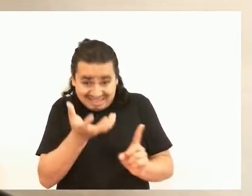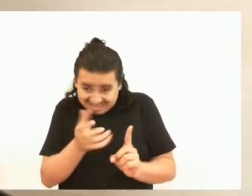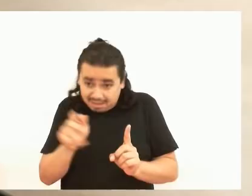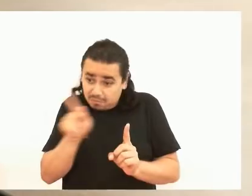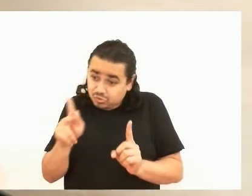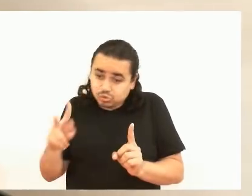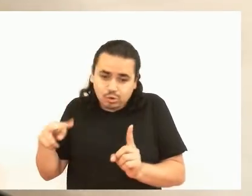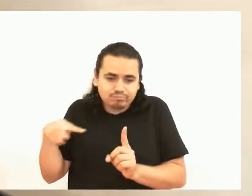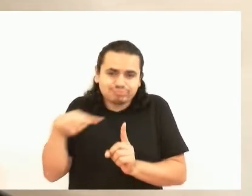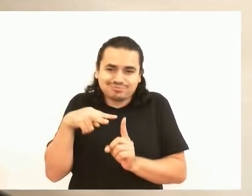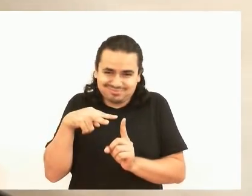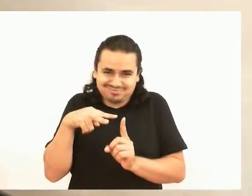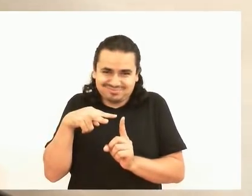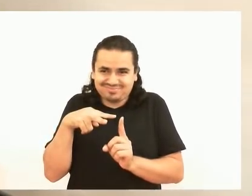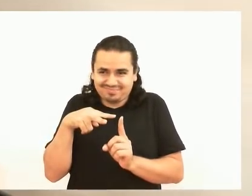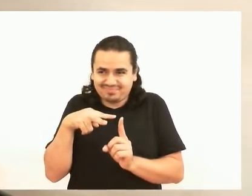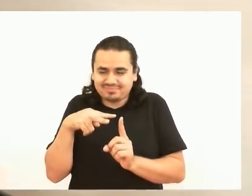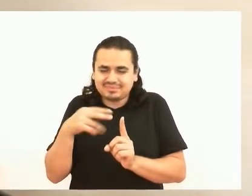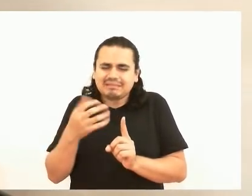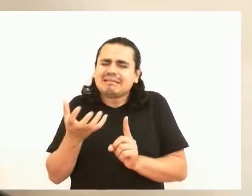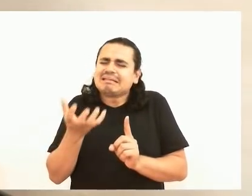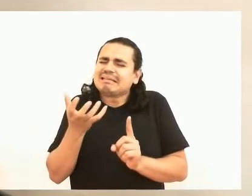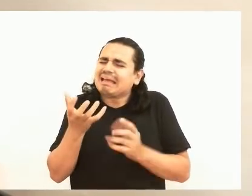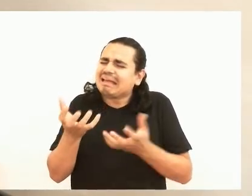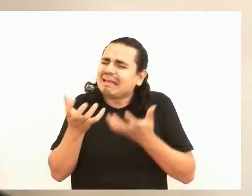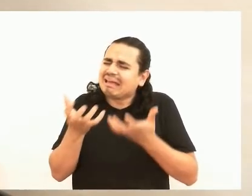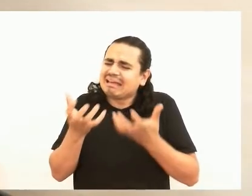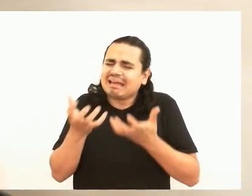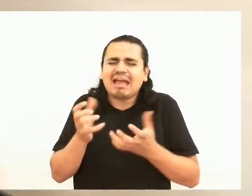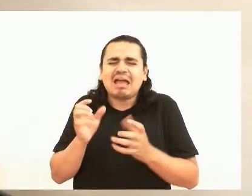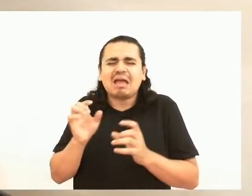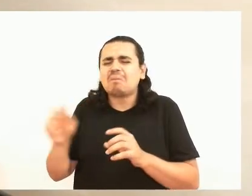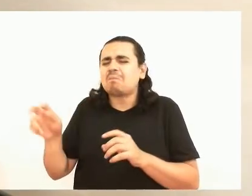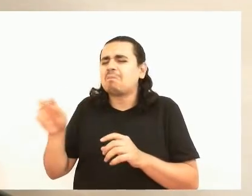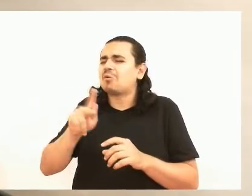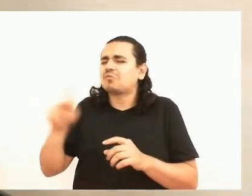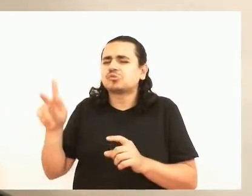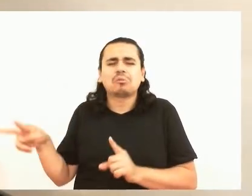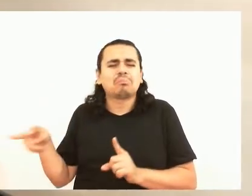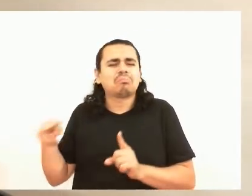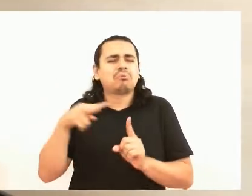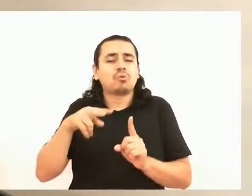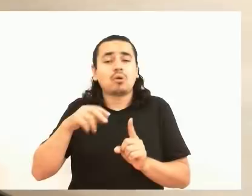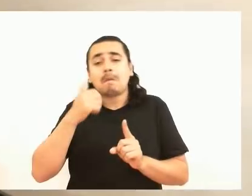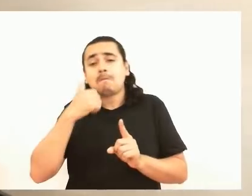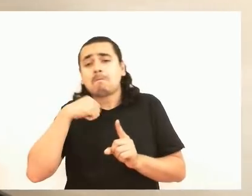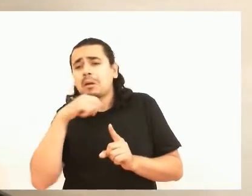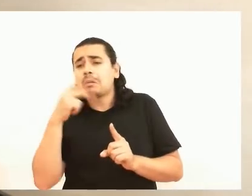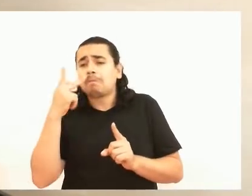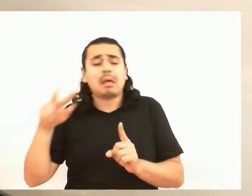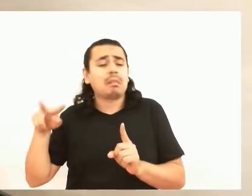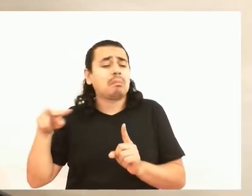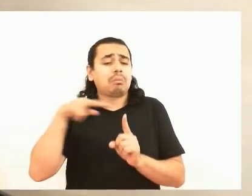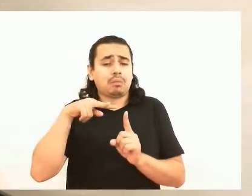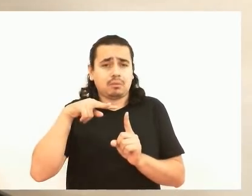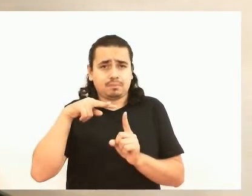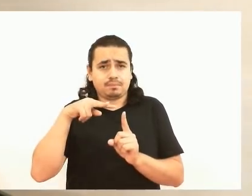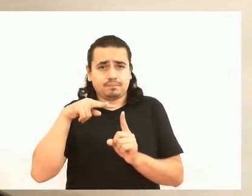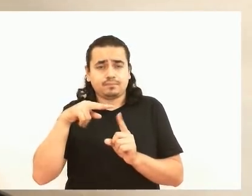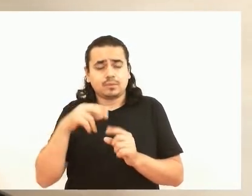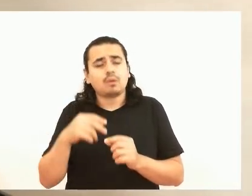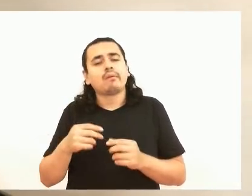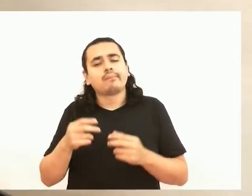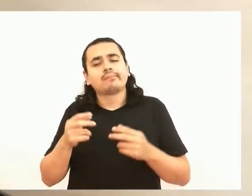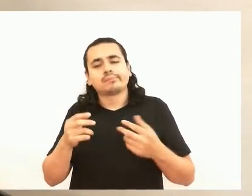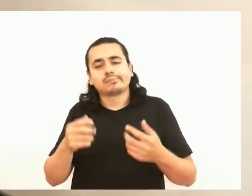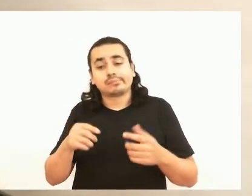dela né tem ele esse querer só meu né do professor ou da mãe do pai do cuidador então eu